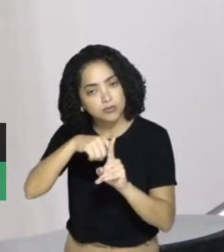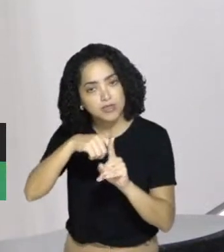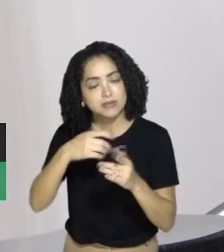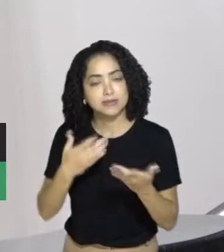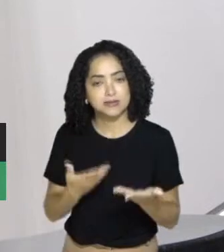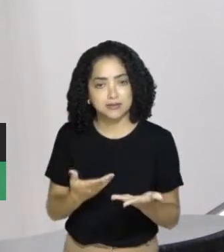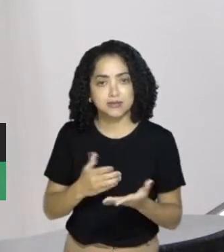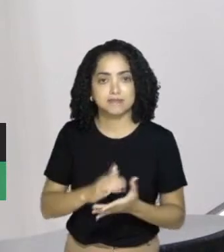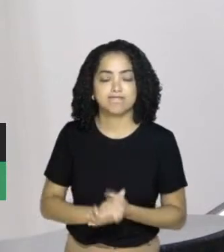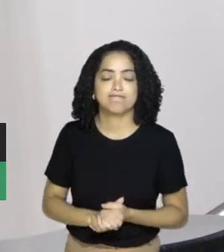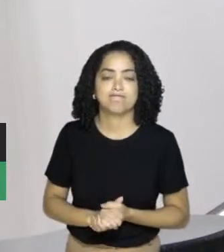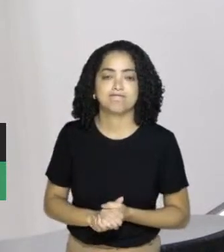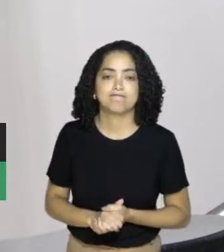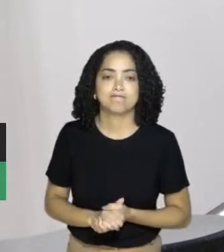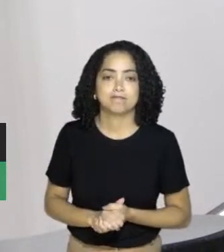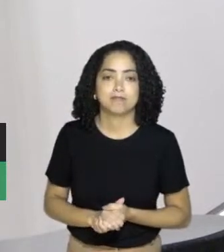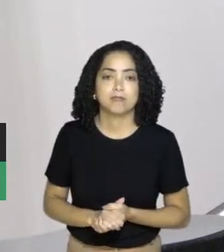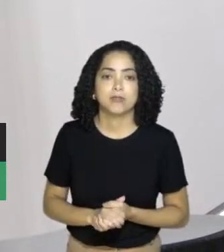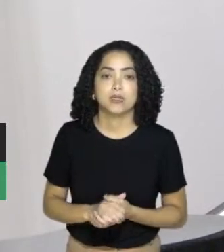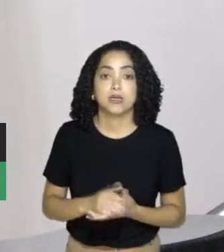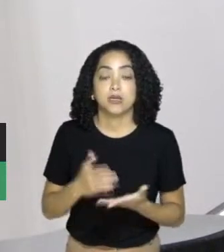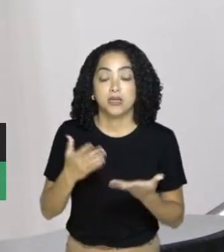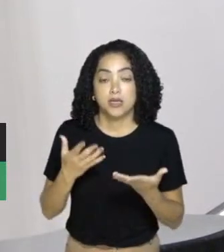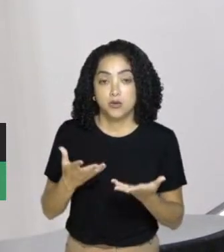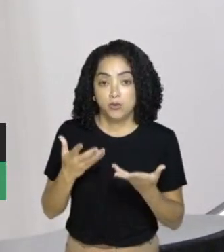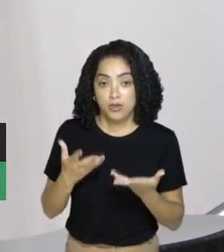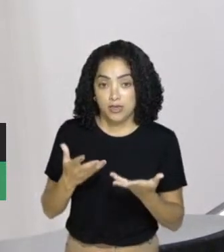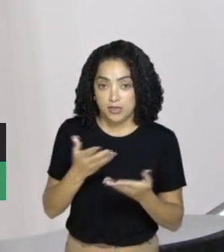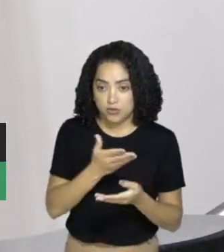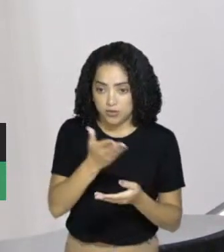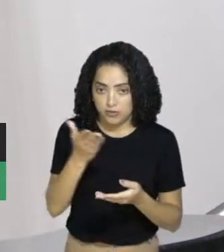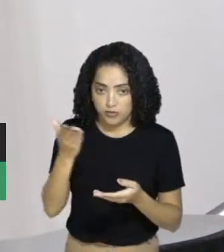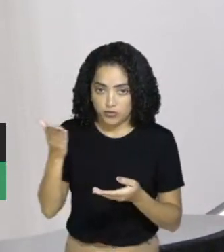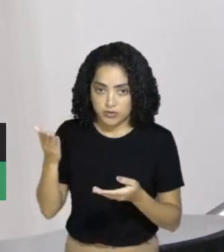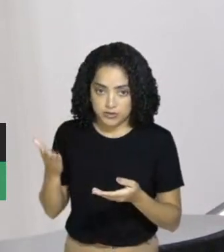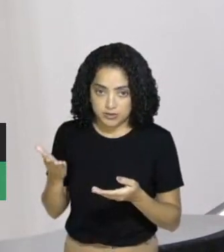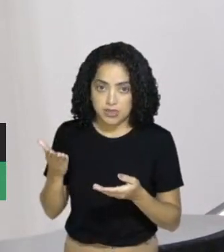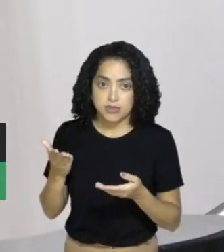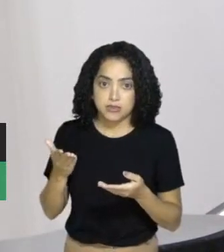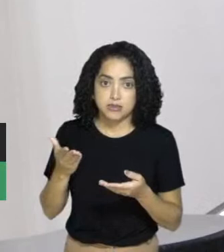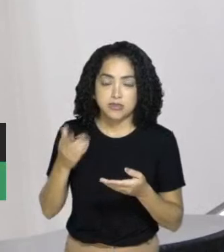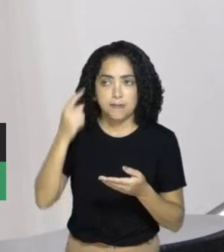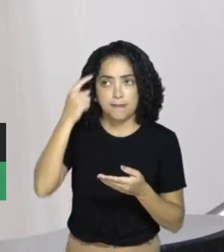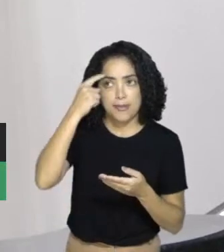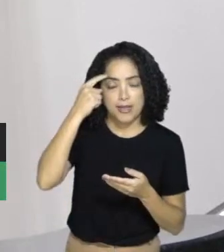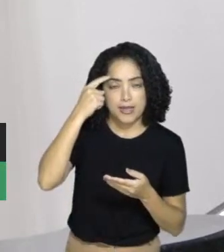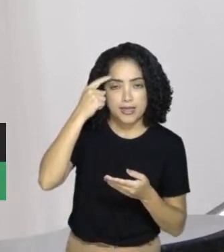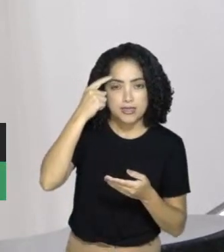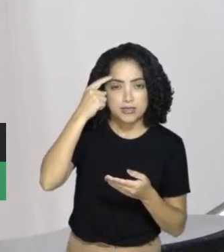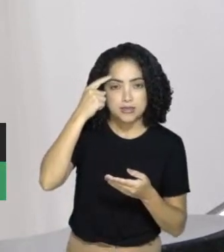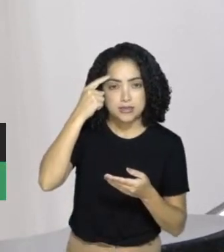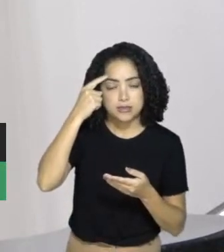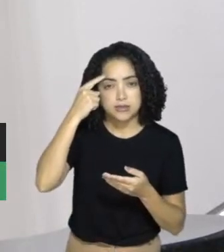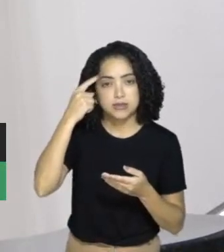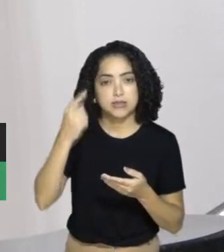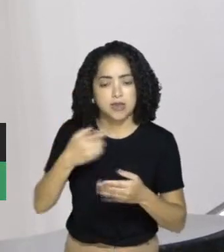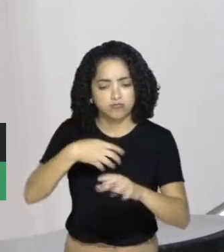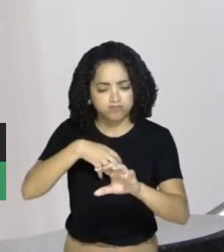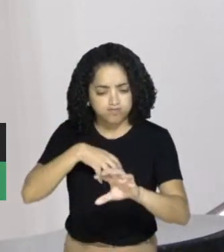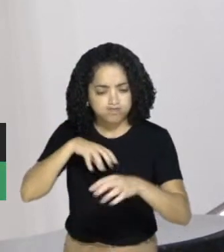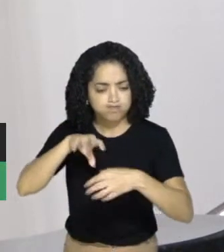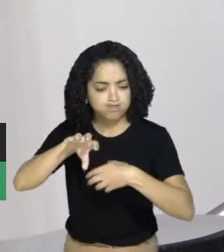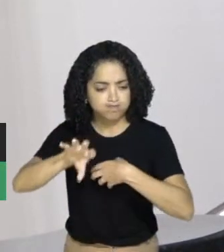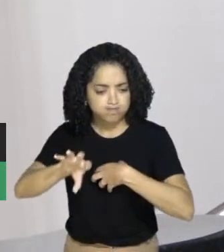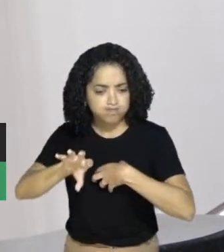Caros colegas, eu desejo que, ao vocês fazerem esse exercício de se colocar na pele das mulheres